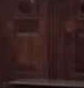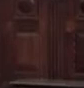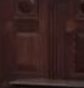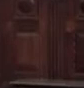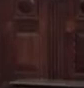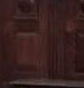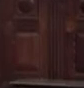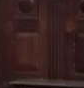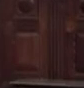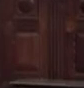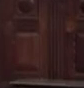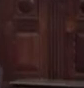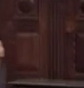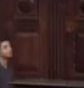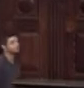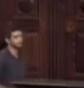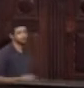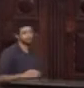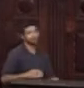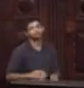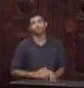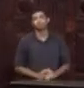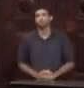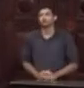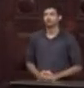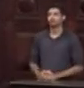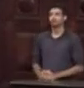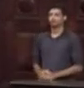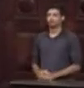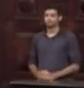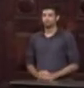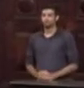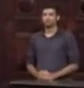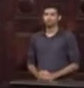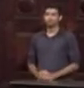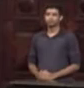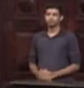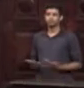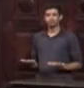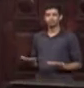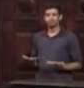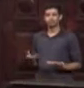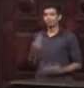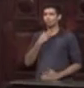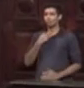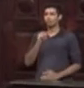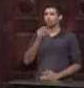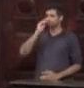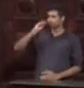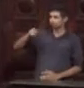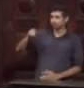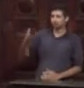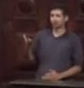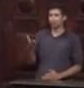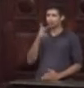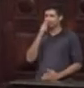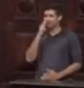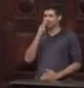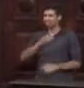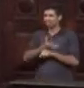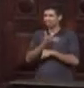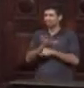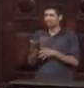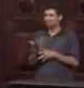psicossócio-afetivo da pessoa, ela é fundamental. Portanto, não pode ser barateada nem tratada como uma subdisciplina, como uma